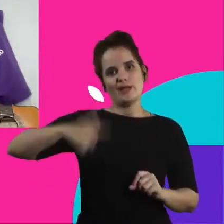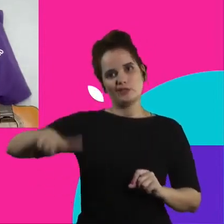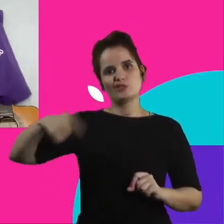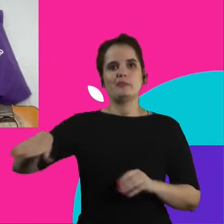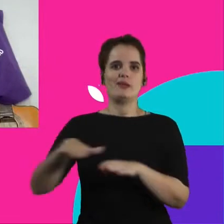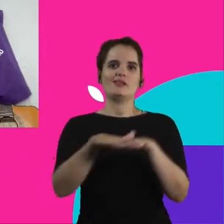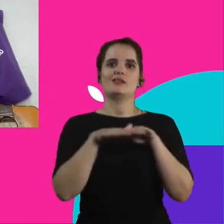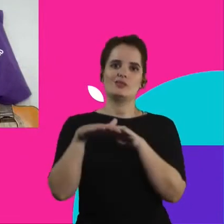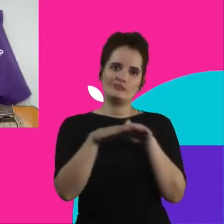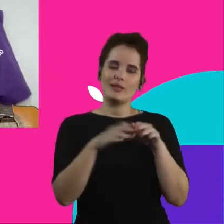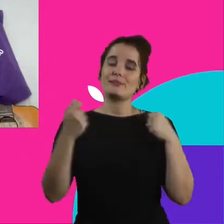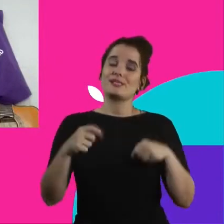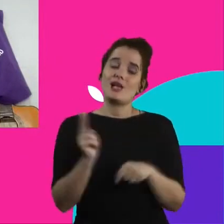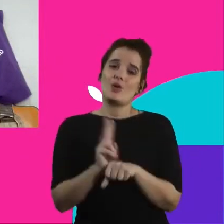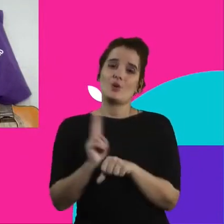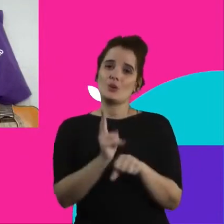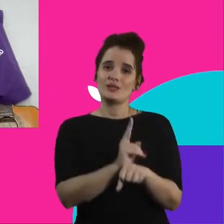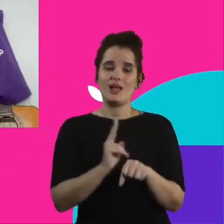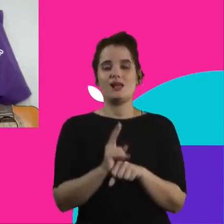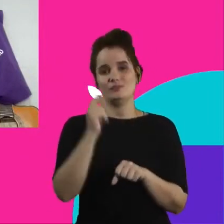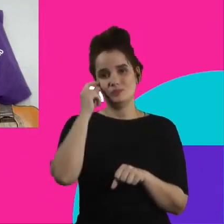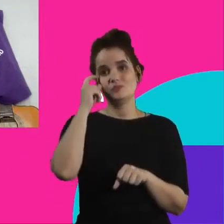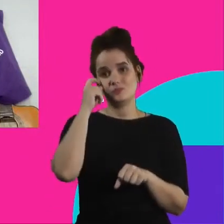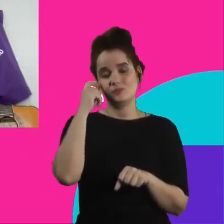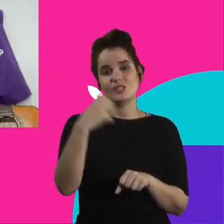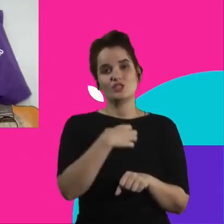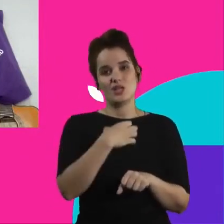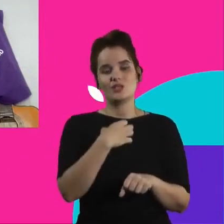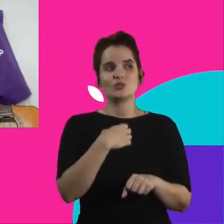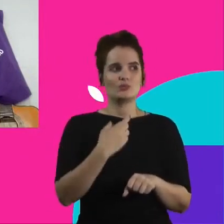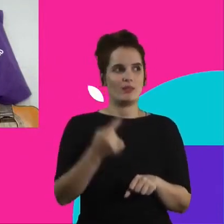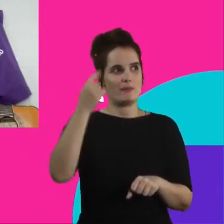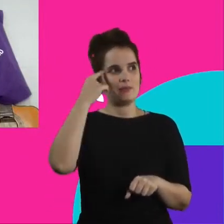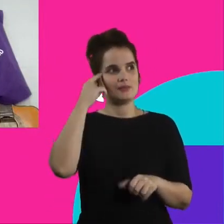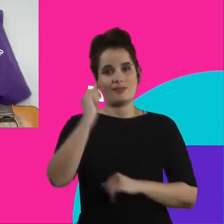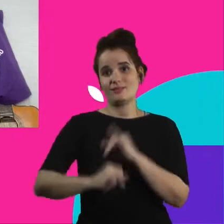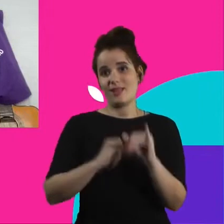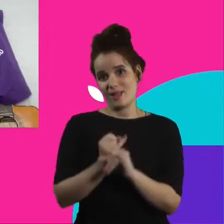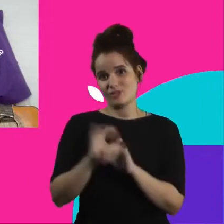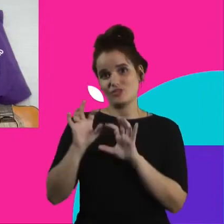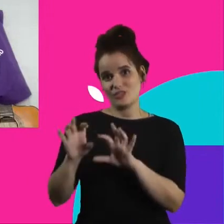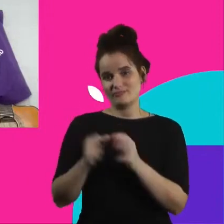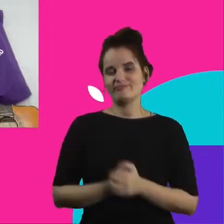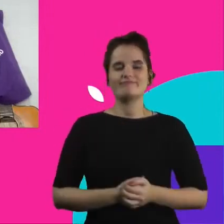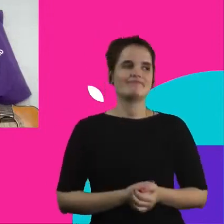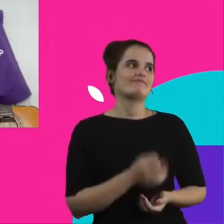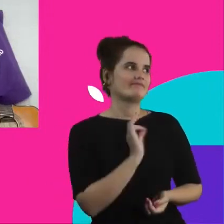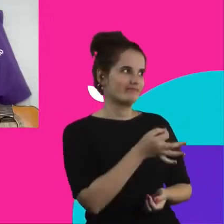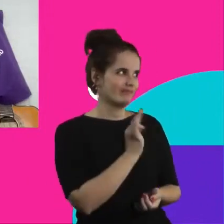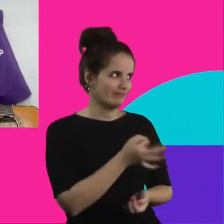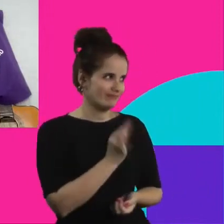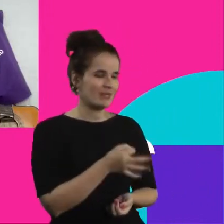que ter fair play aí na construção, na reconstrução dessa internet. Fantástico,